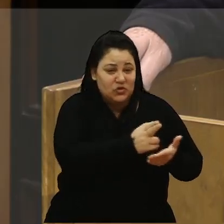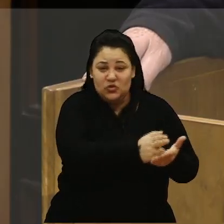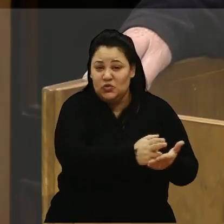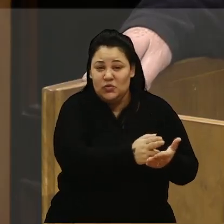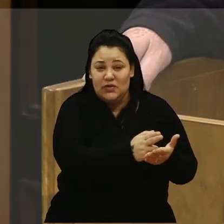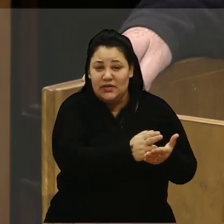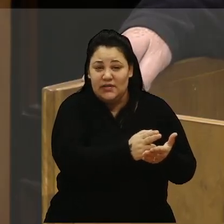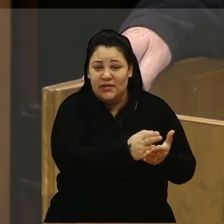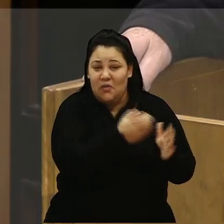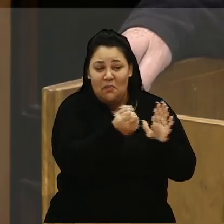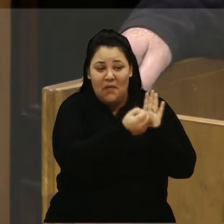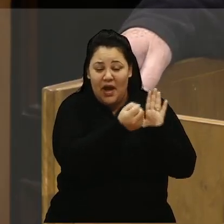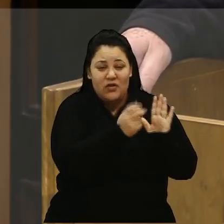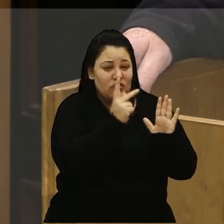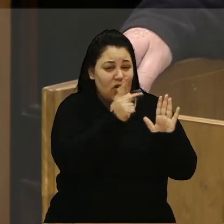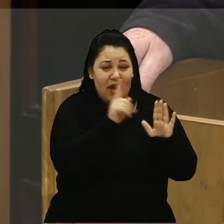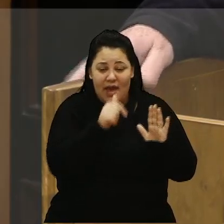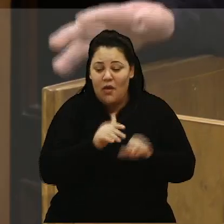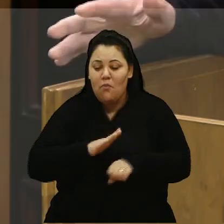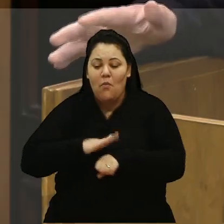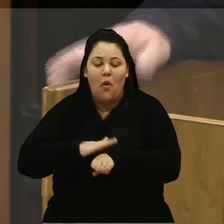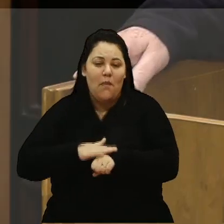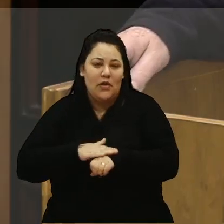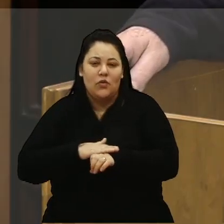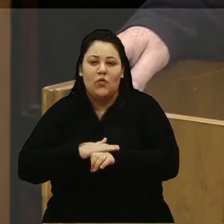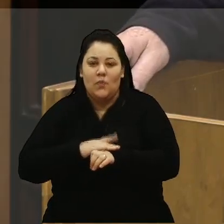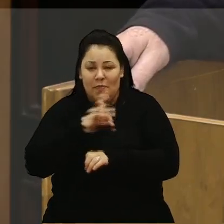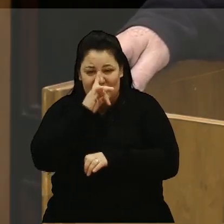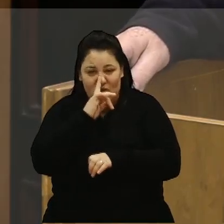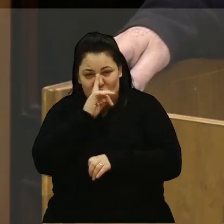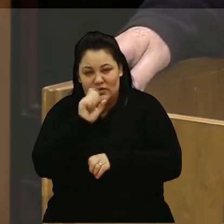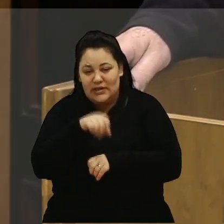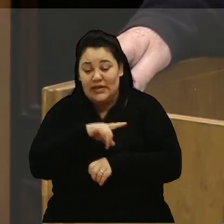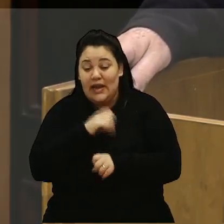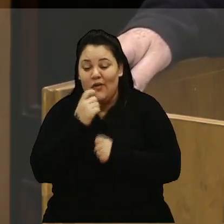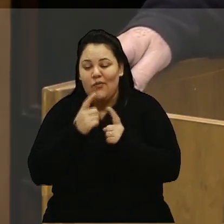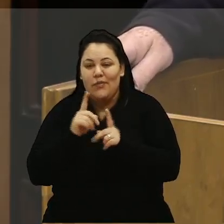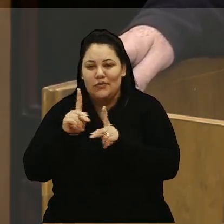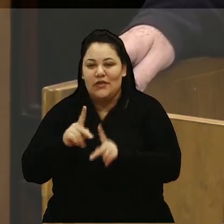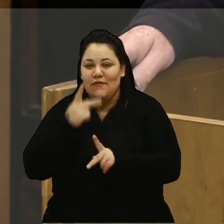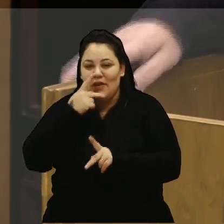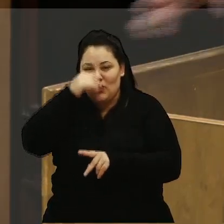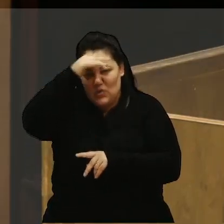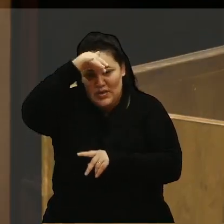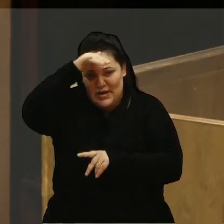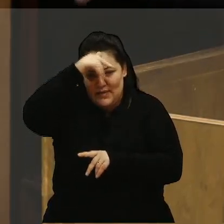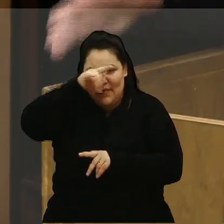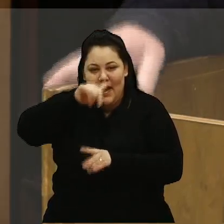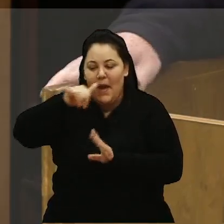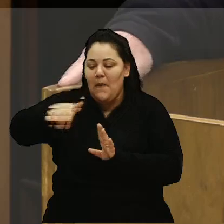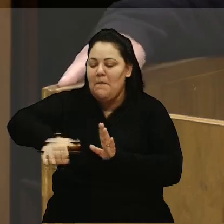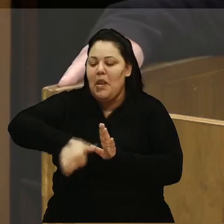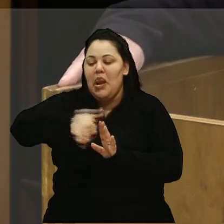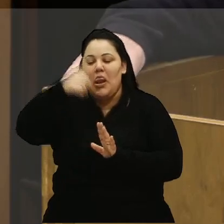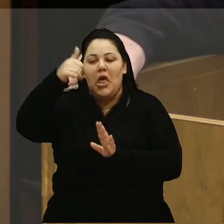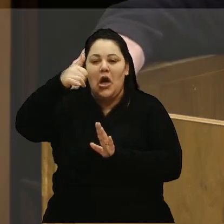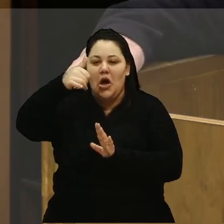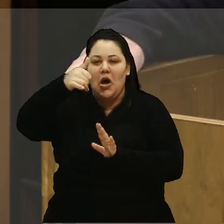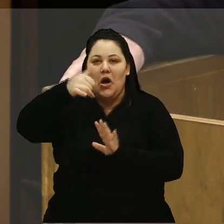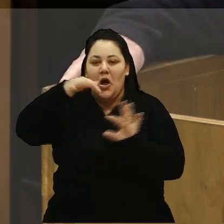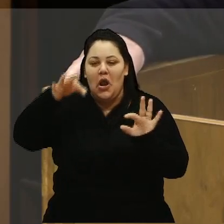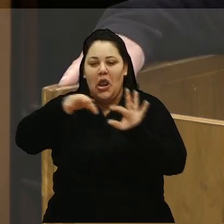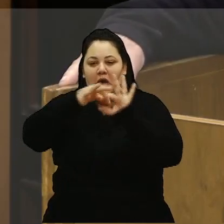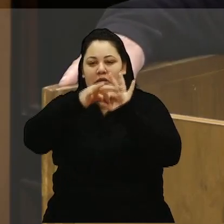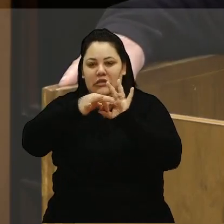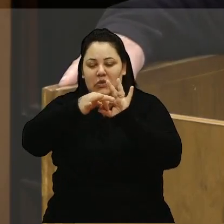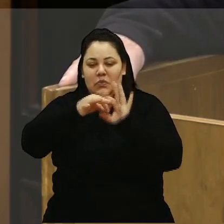momento também perigoso, né? E tem muitas pessoas que estão dizendo que o Trump está sendo o melhor cabo eleitoral que o presidente